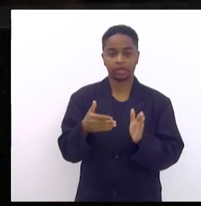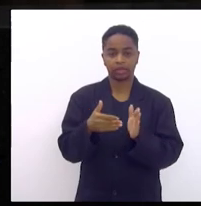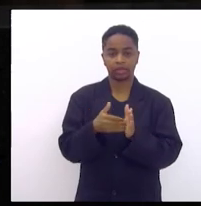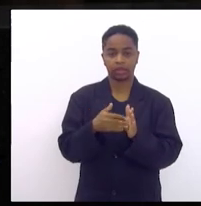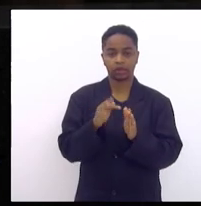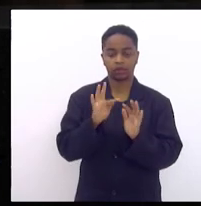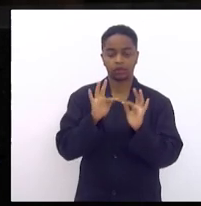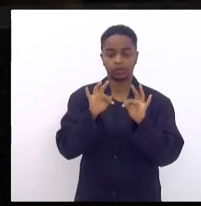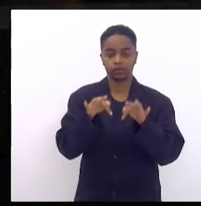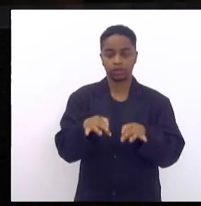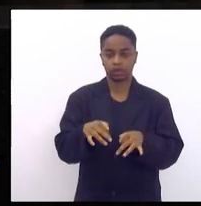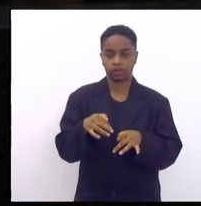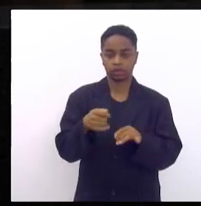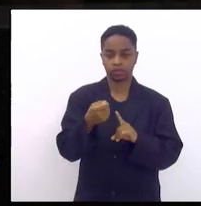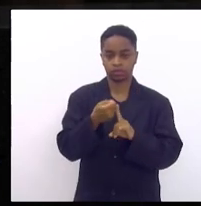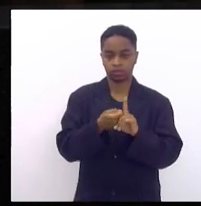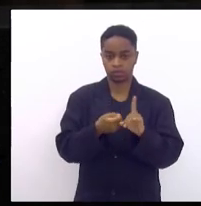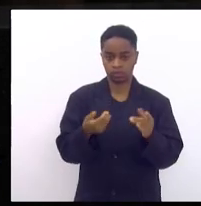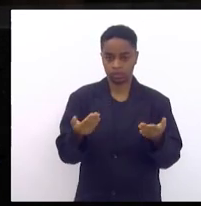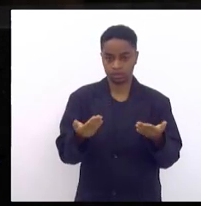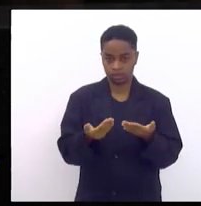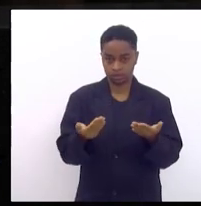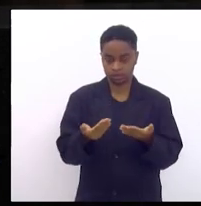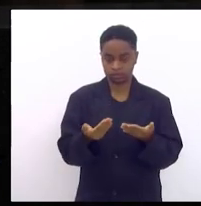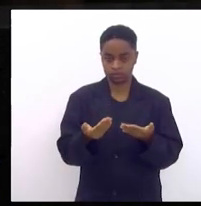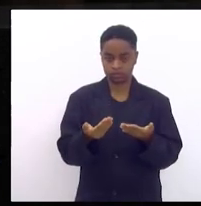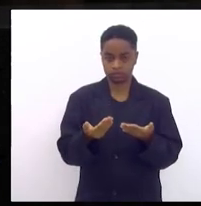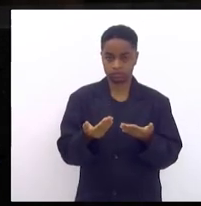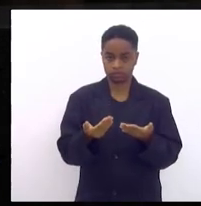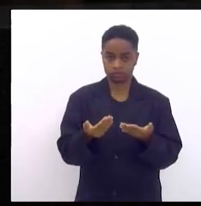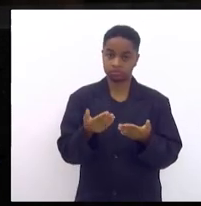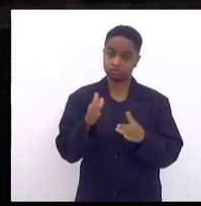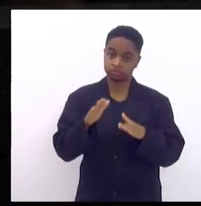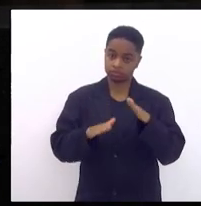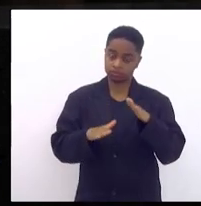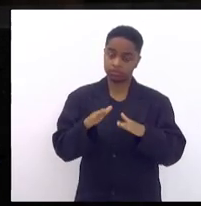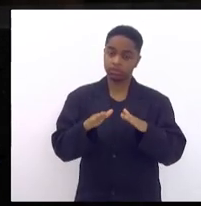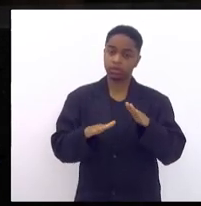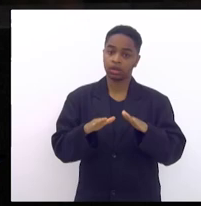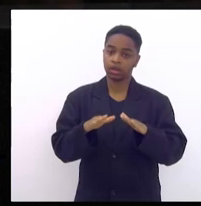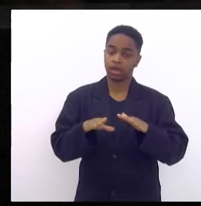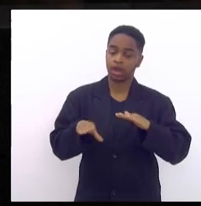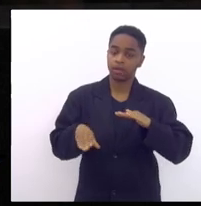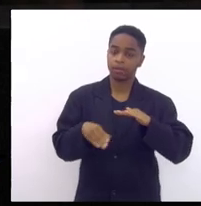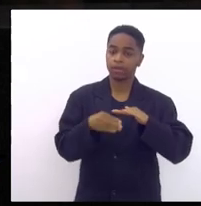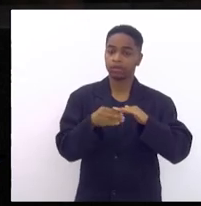mês, possivelmente, essa emenda constitucional da PEC